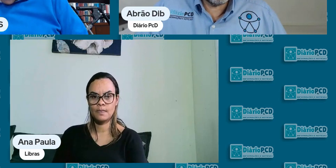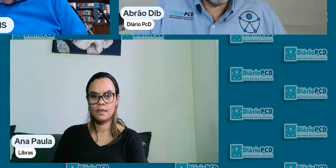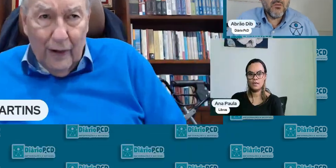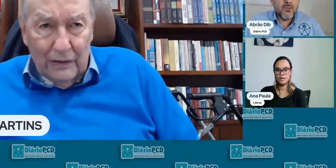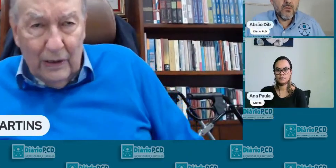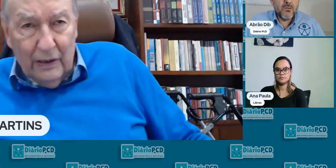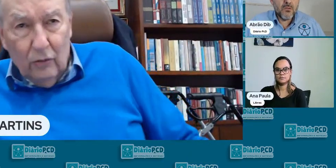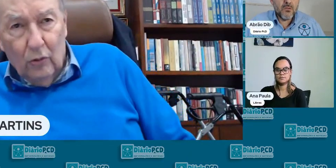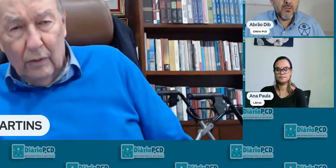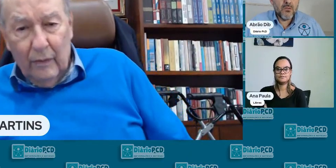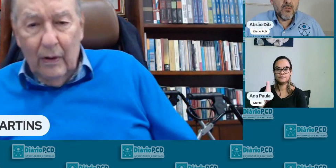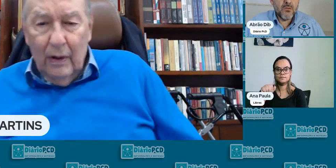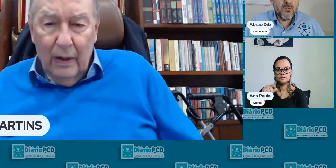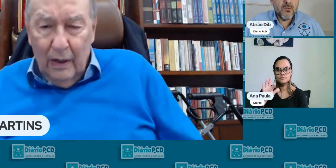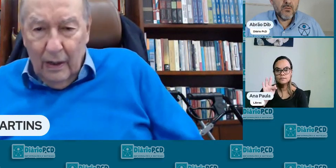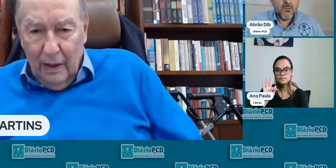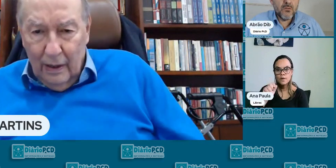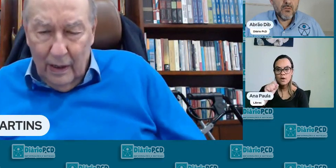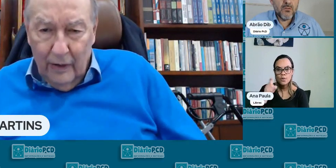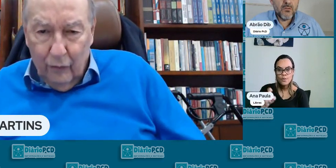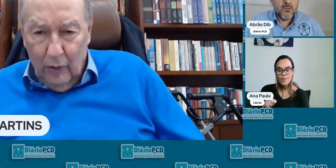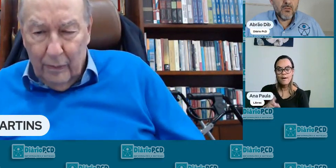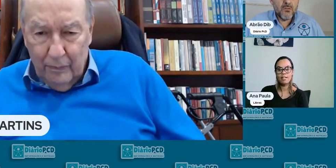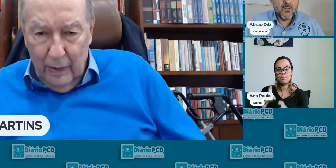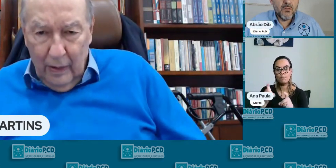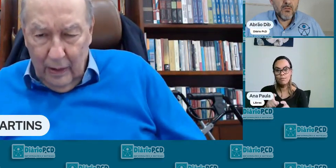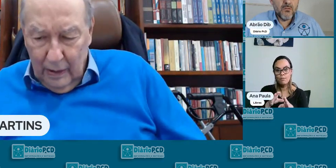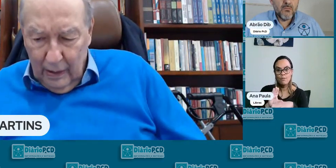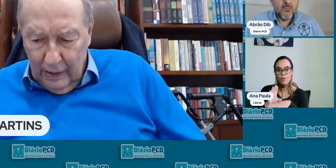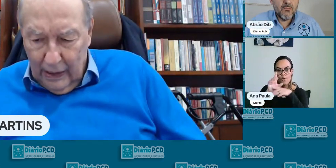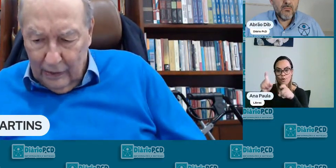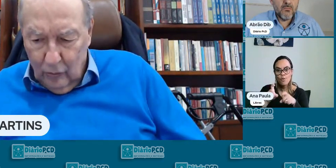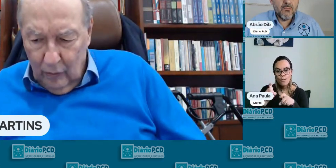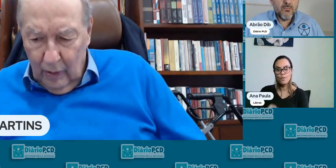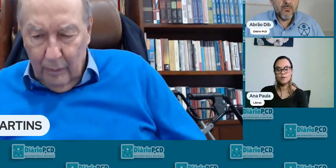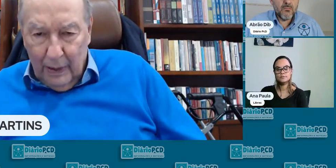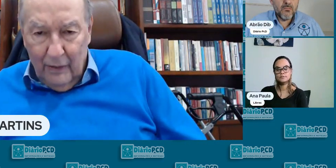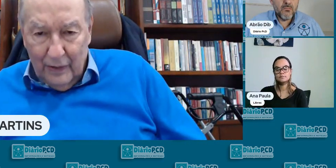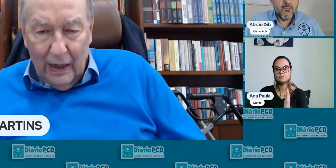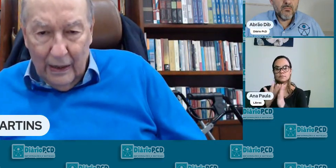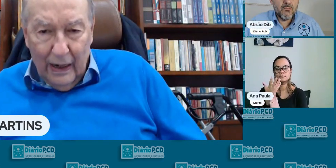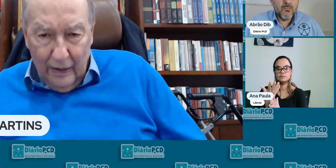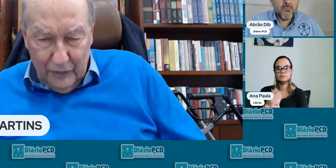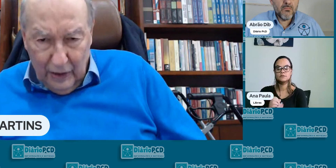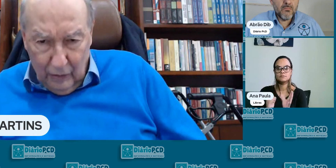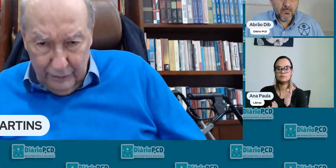O CONFAS, de rigor, ele foi criado para